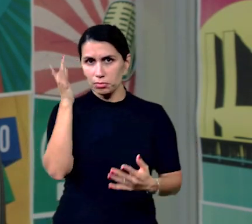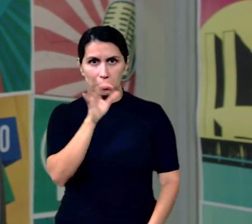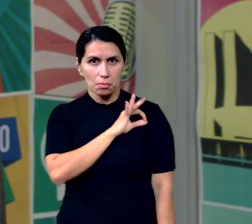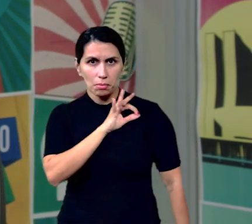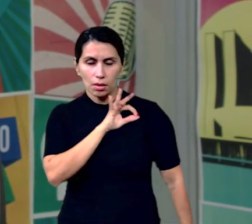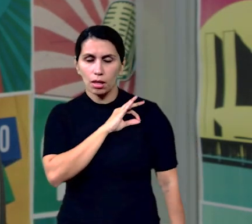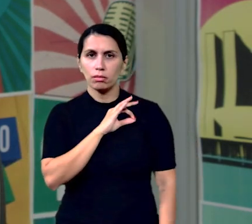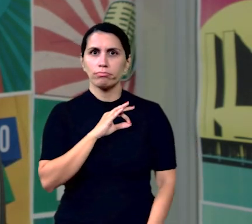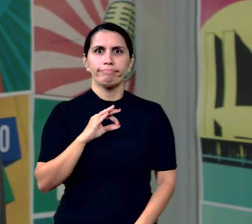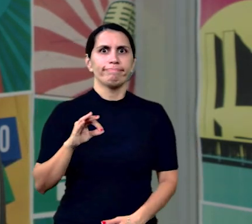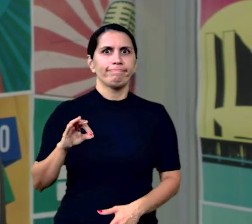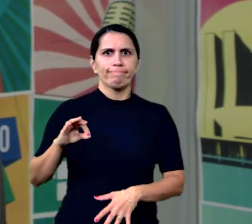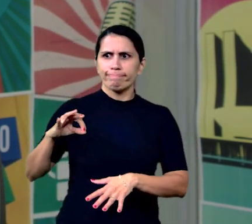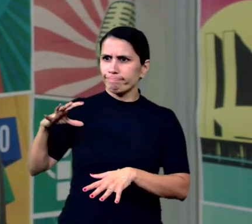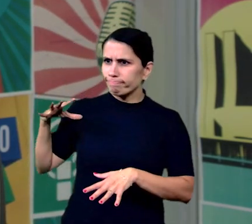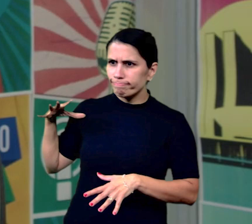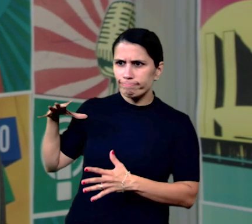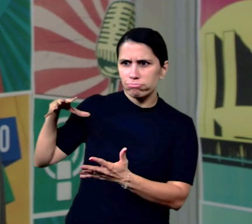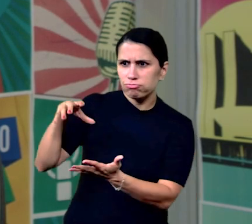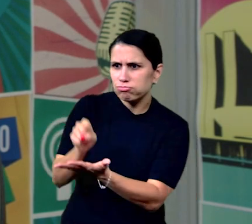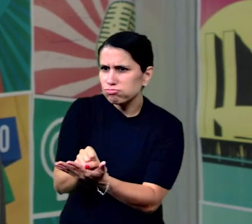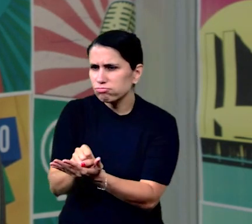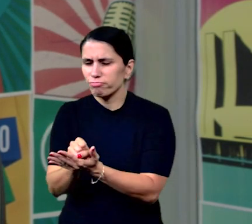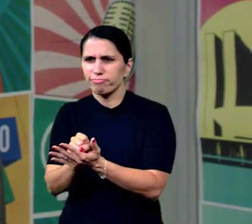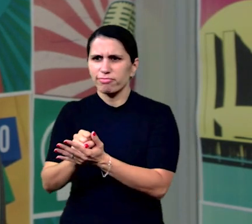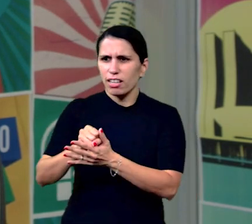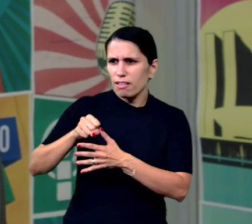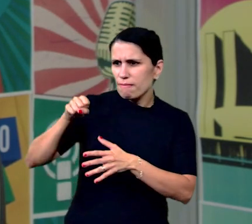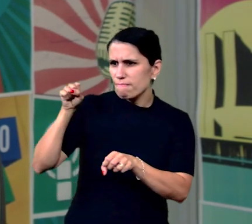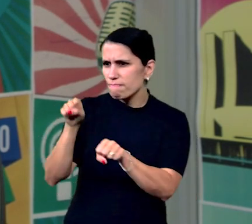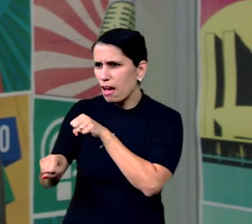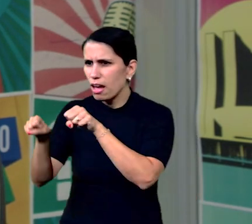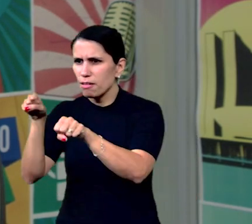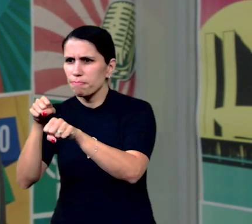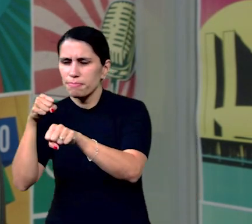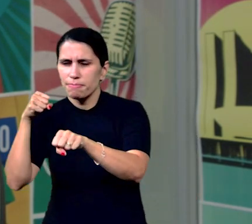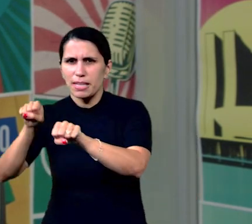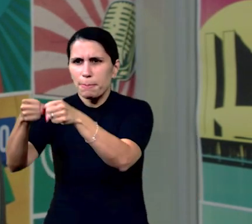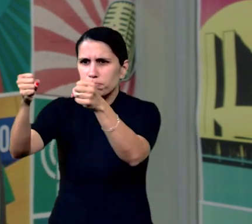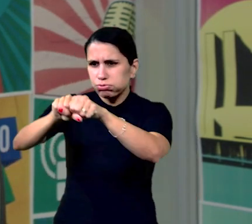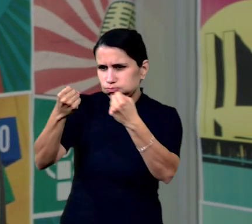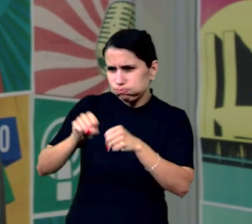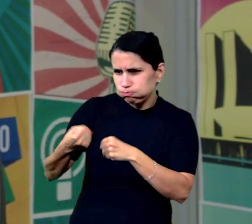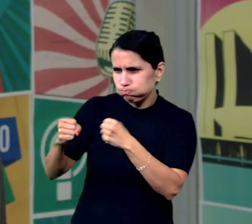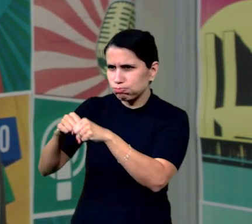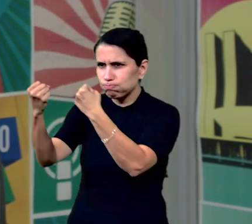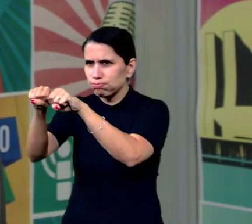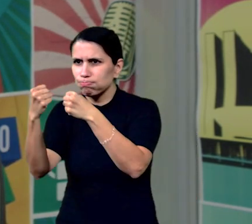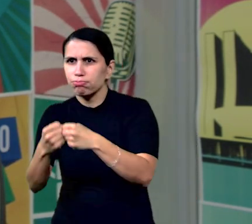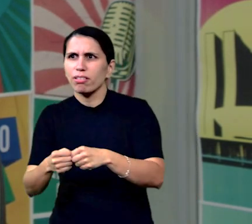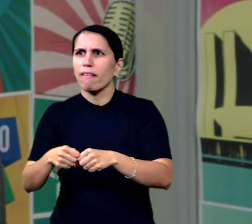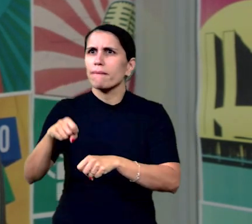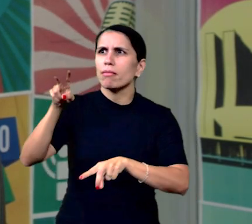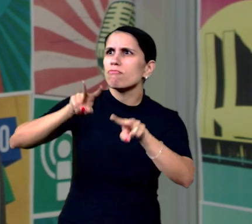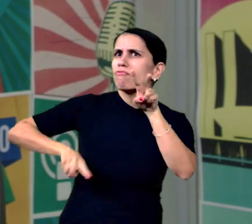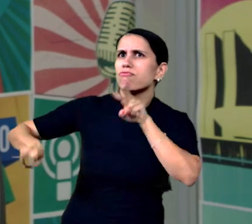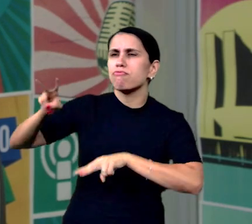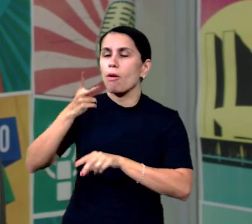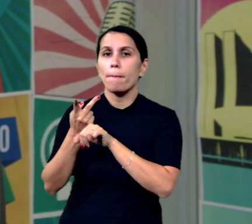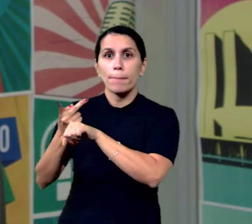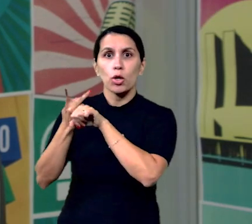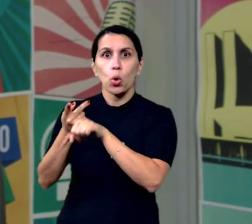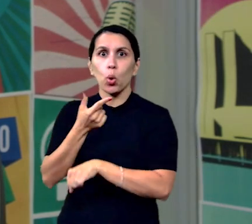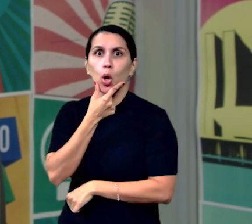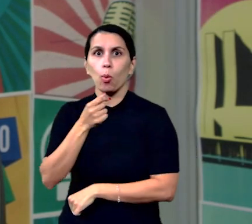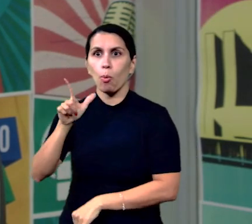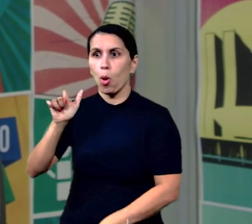públicos entraram em terreiros invadindo, não é, desrespeitando o sagrado, porque foi, inclusive veiculado fake news, não